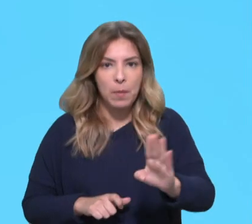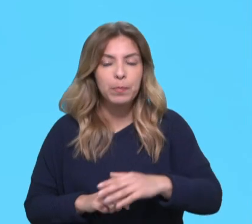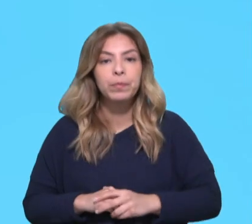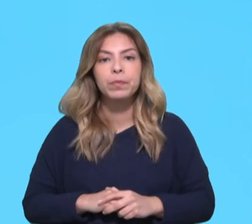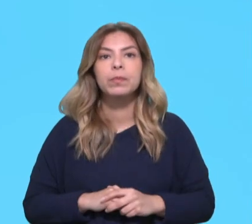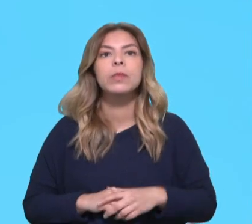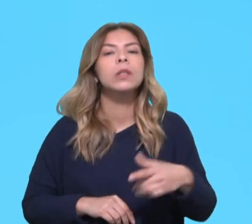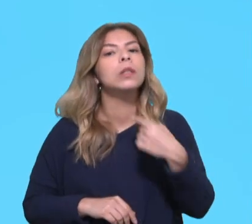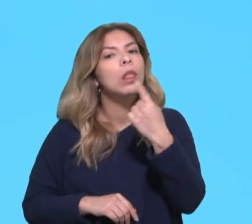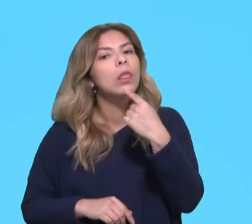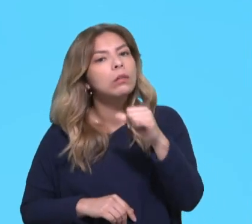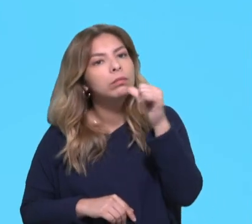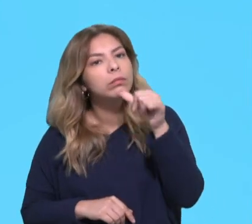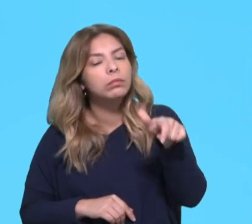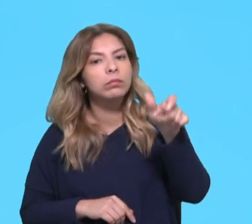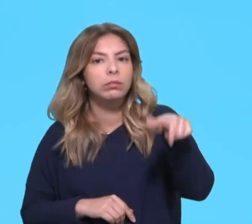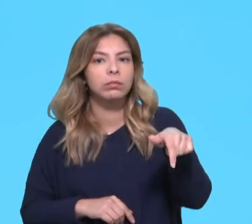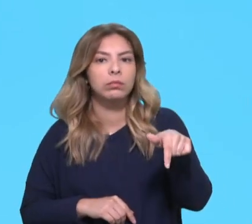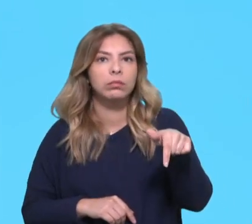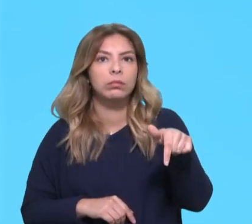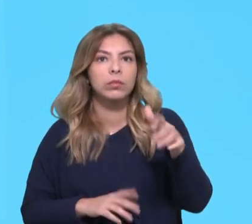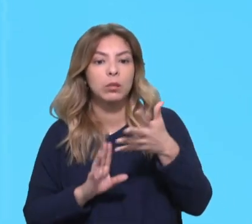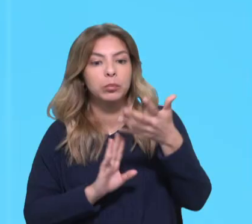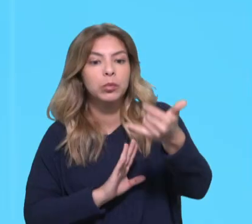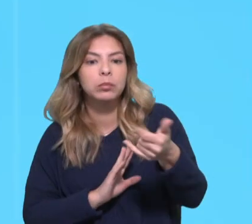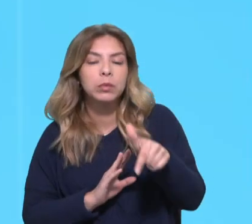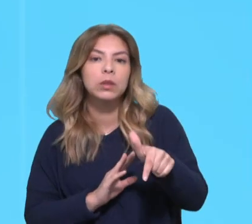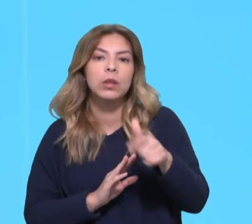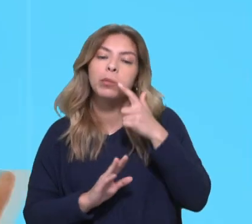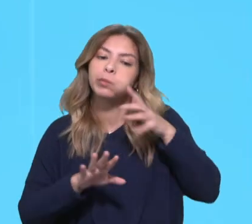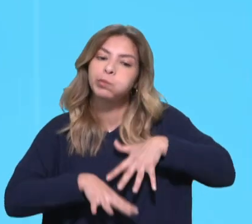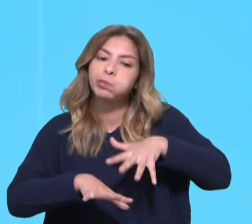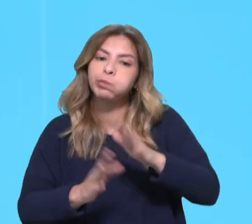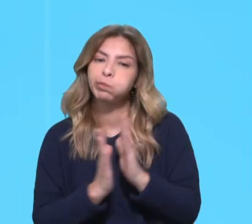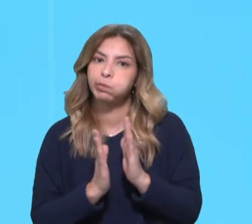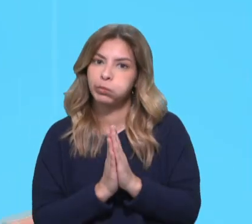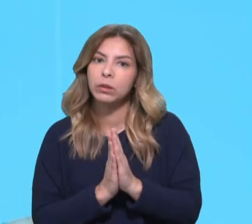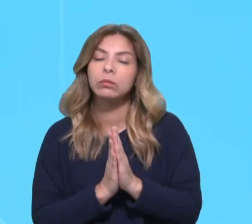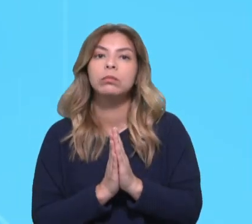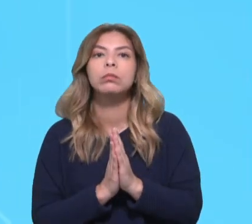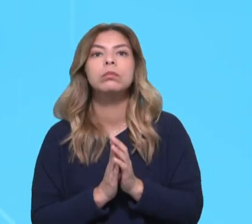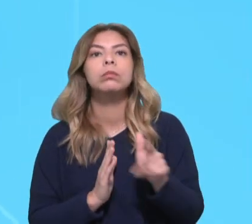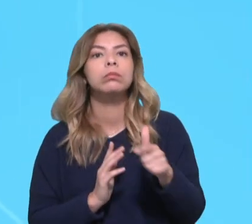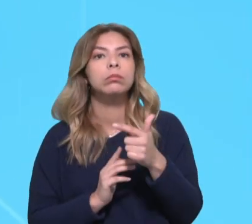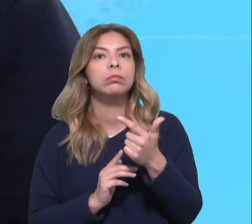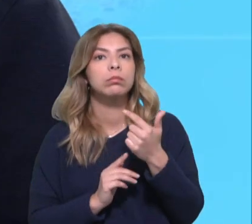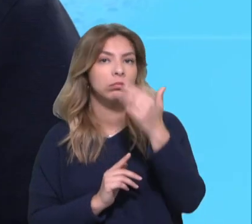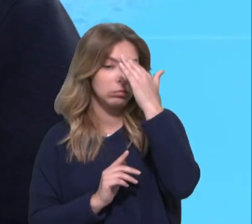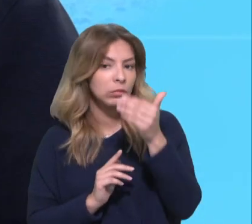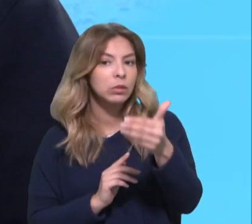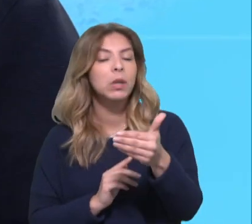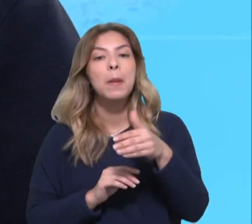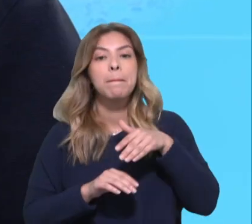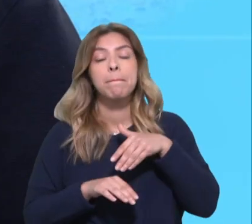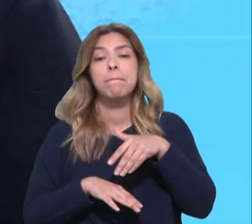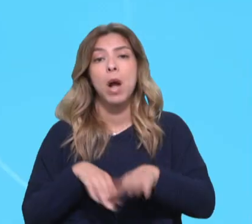enumerar os momentos principais, nomeadamente em torno de procissões, creio que desde o Domingo de Ramos, com a procissão dos Passos.